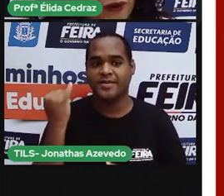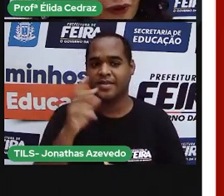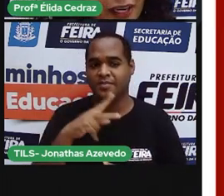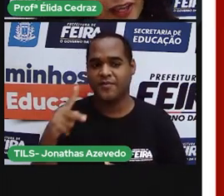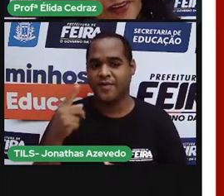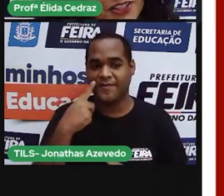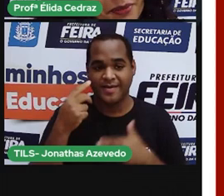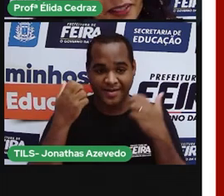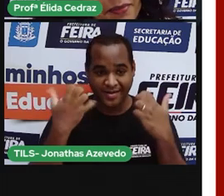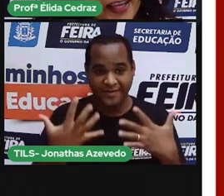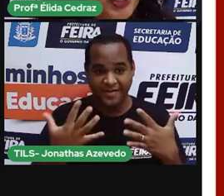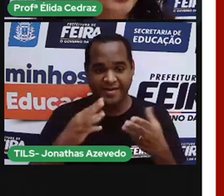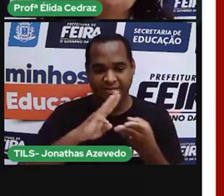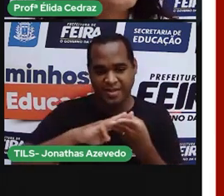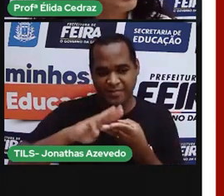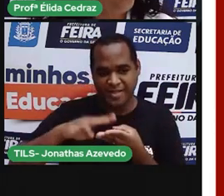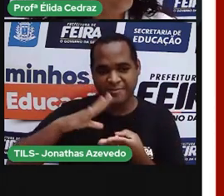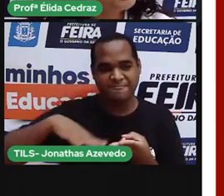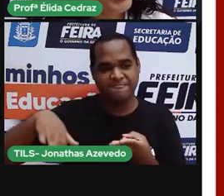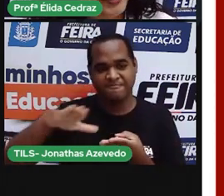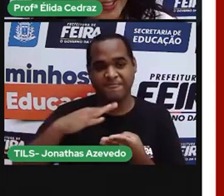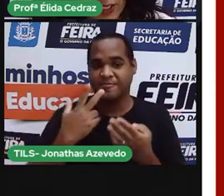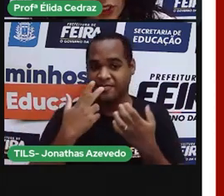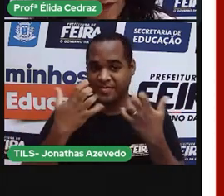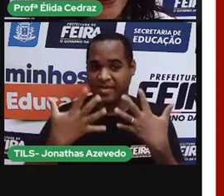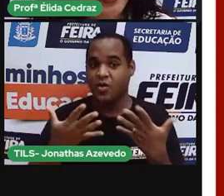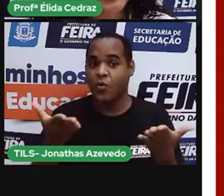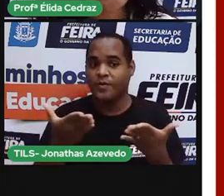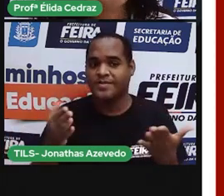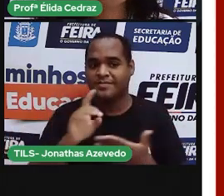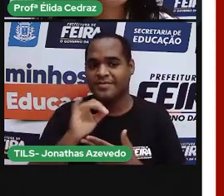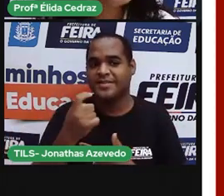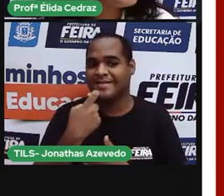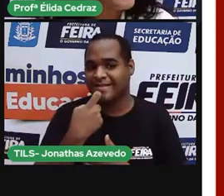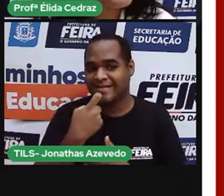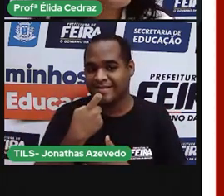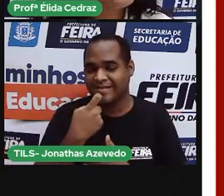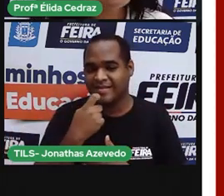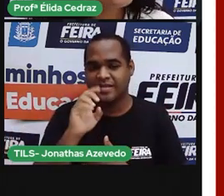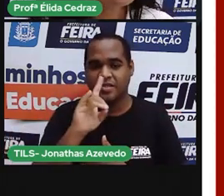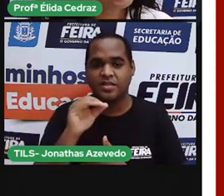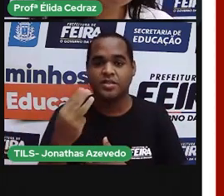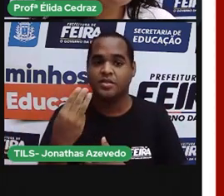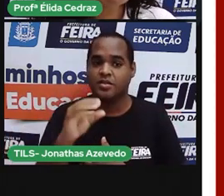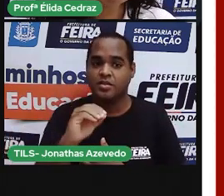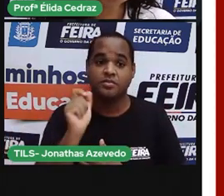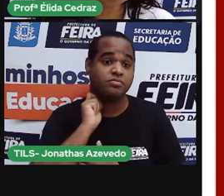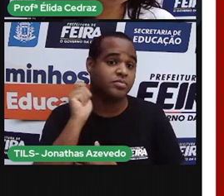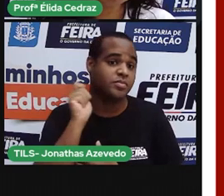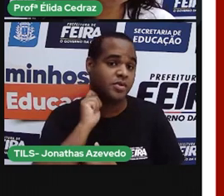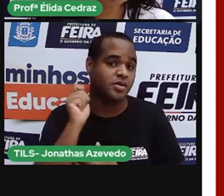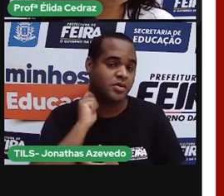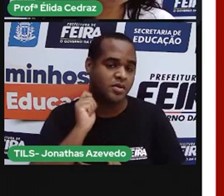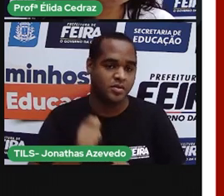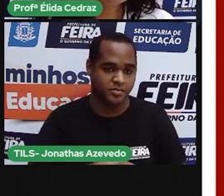trouxe agora na aula de matemática. Hoje é sexta-feira, dia 30 de abril.